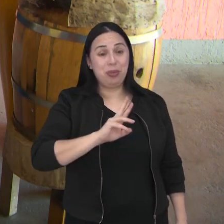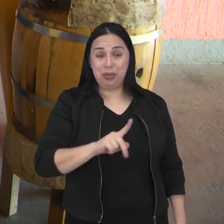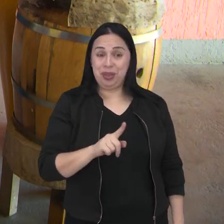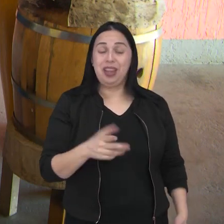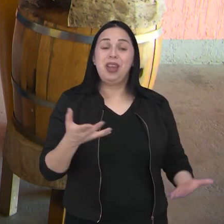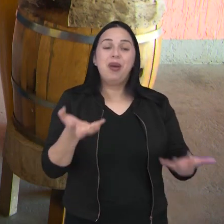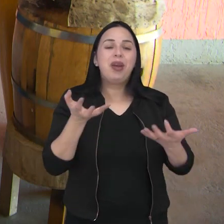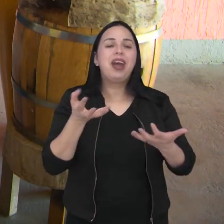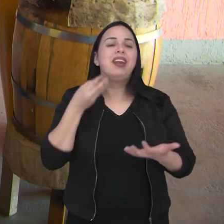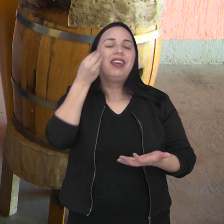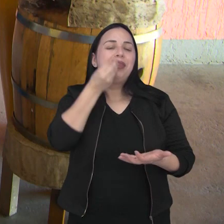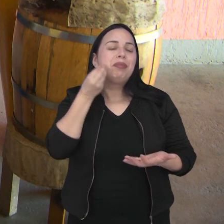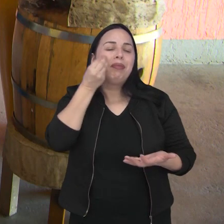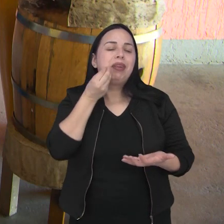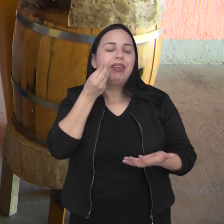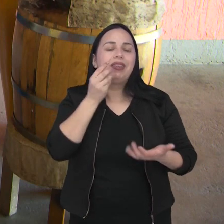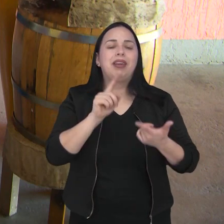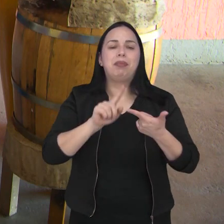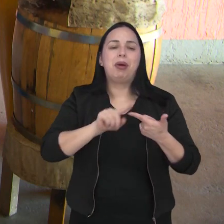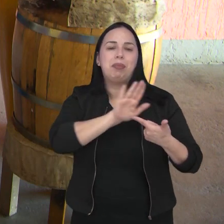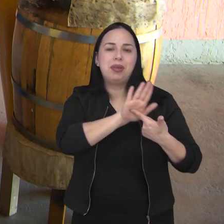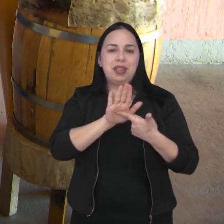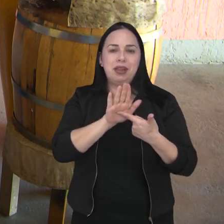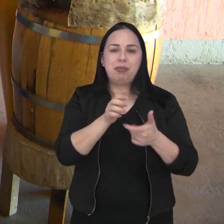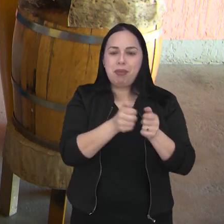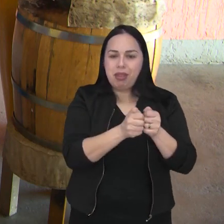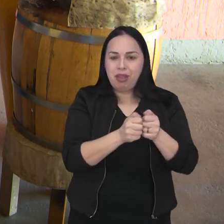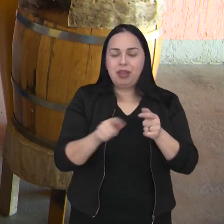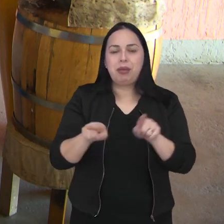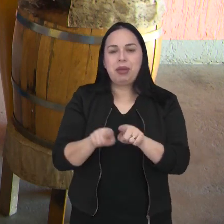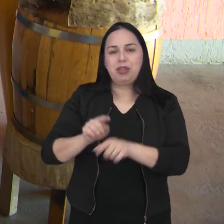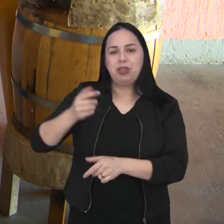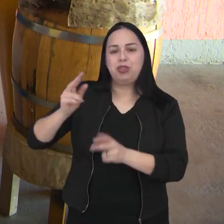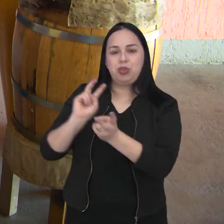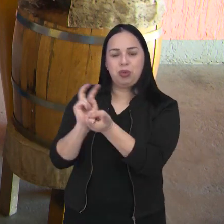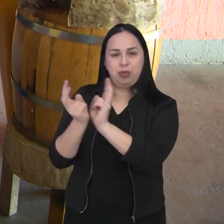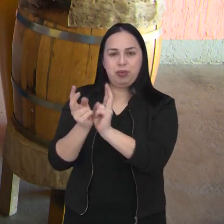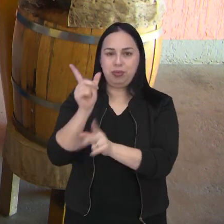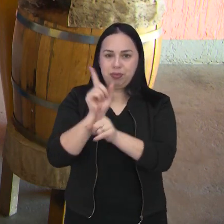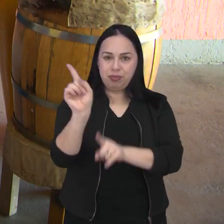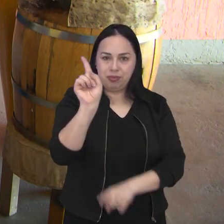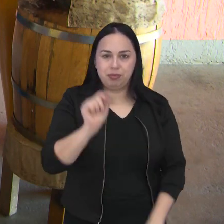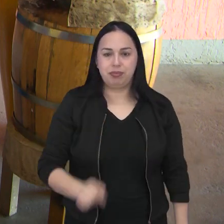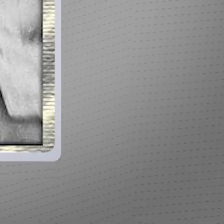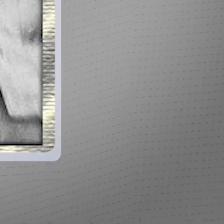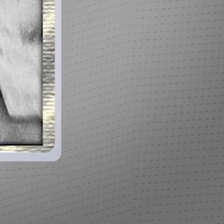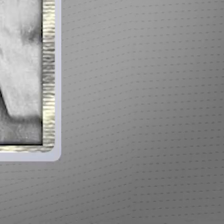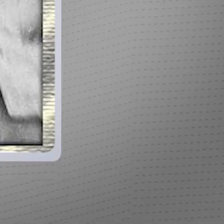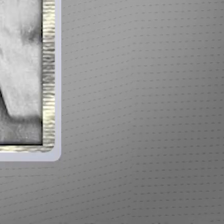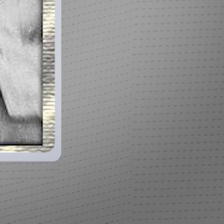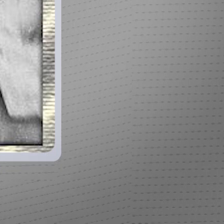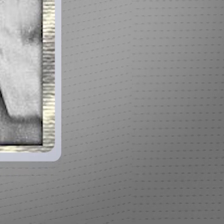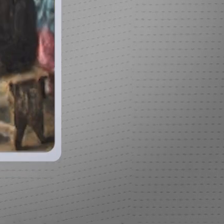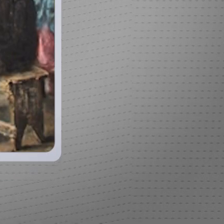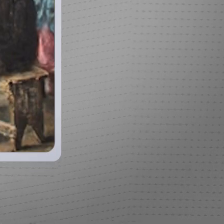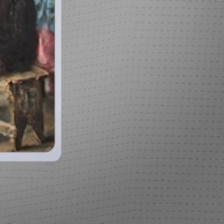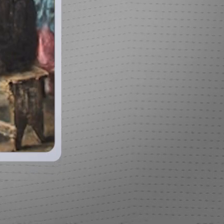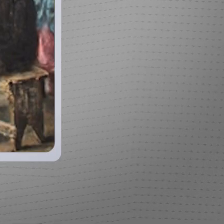que vai fazer a paçoca. Eu, que não sou boba nem nada, vou querer experimentar. É paçoca e jongo no próximo bloco. Você não sai daí.